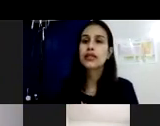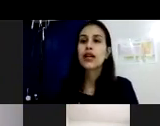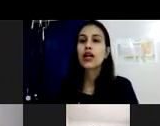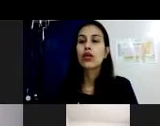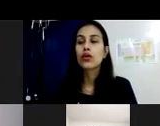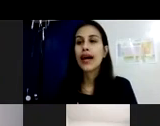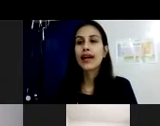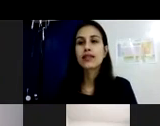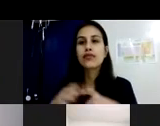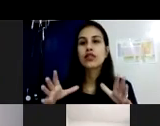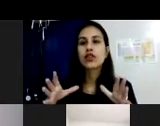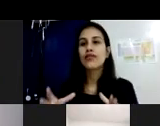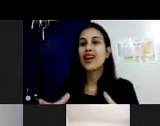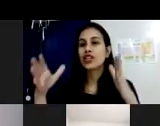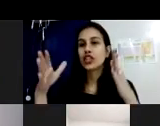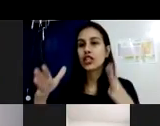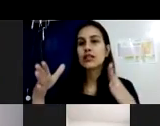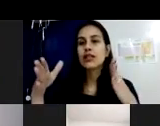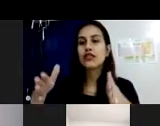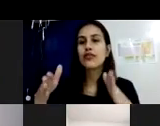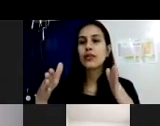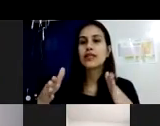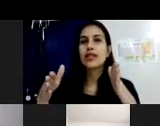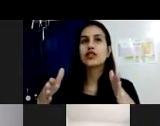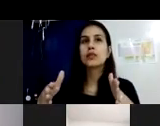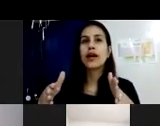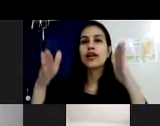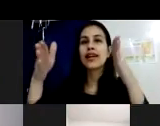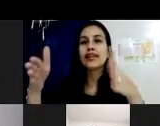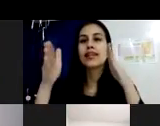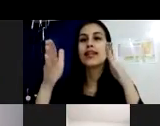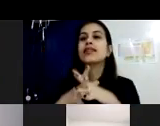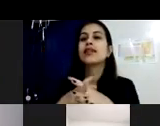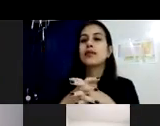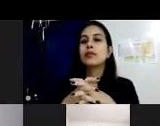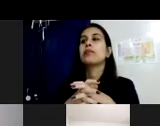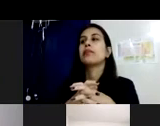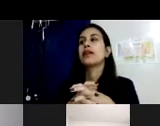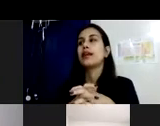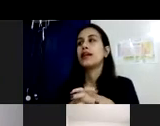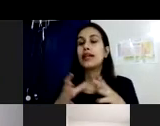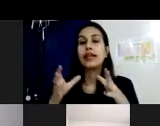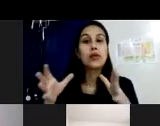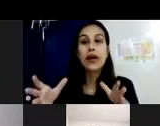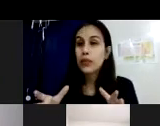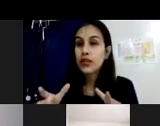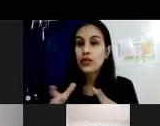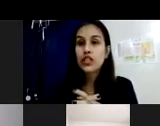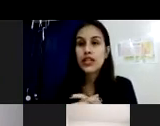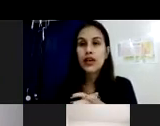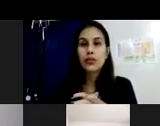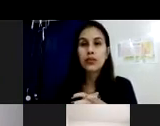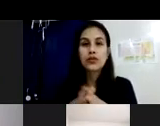corredores, lugares que você olha e fala, a chance dele sofrer um acidente maior é aqui, nessa rampa. E não é um